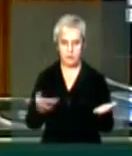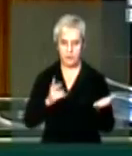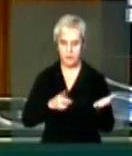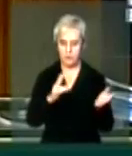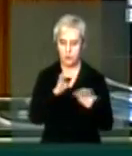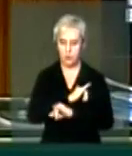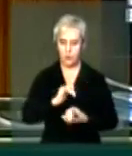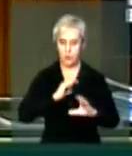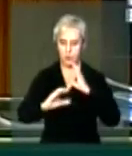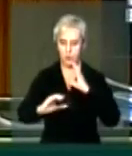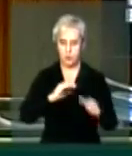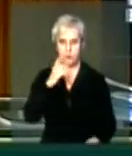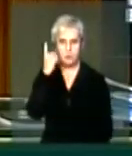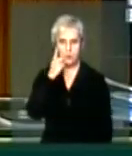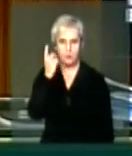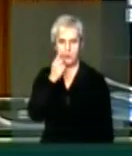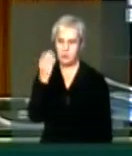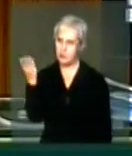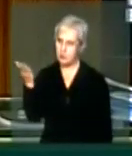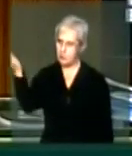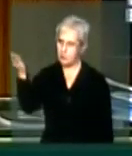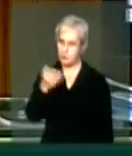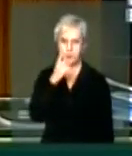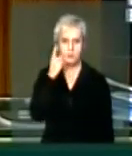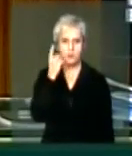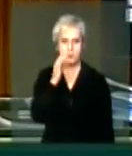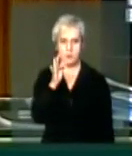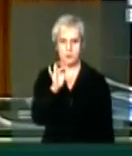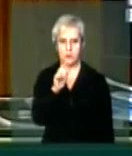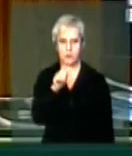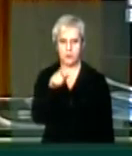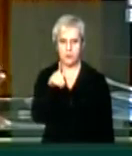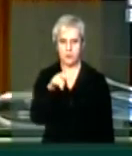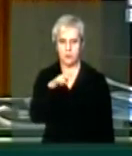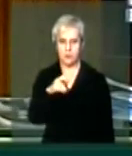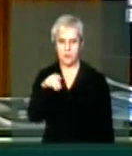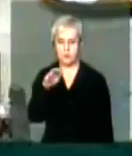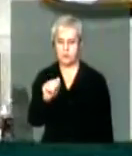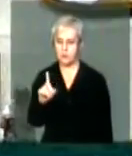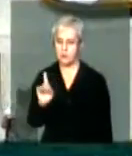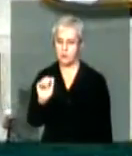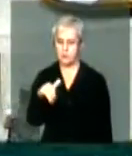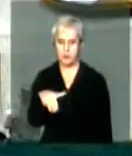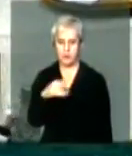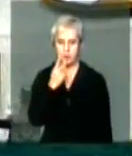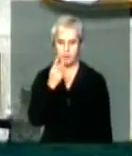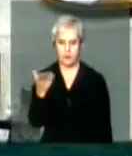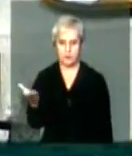Velocidade da Comunicação de Parlamentares. Próximo orador inscrito, deputado Felipe Maia, pelo Democratas.